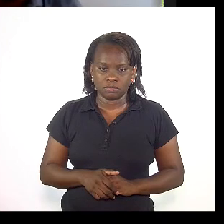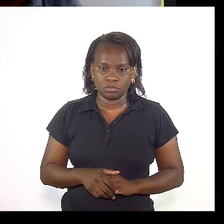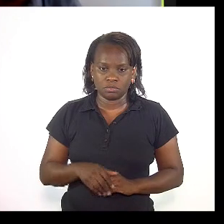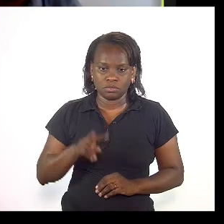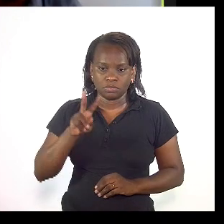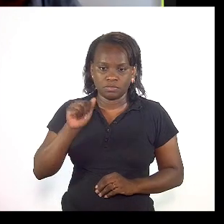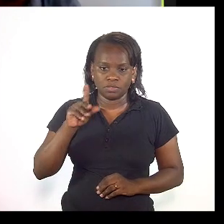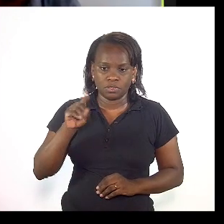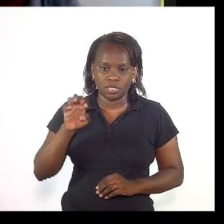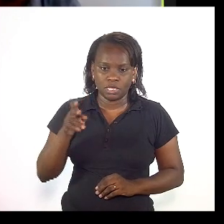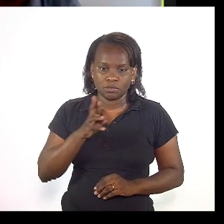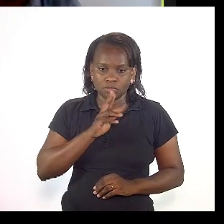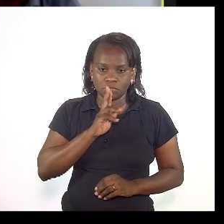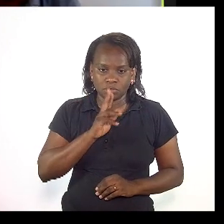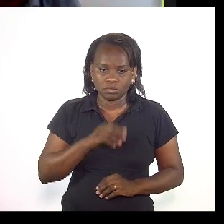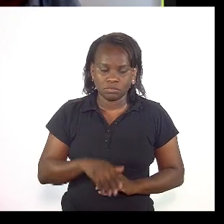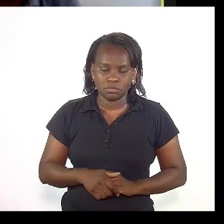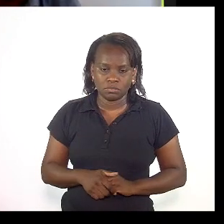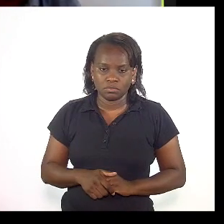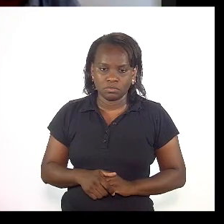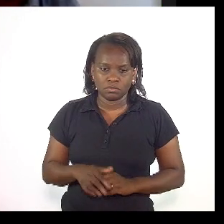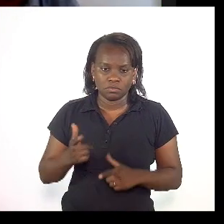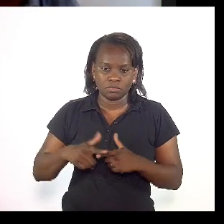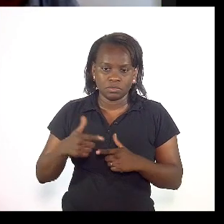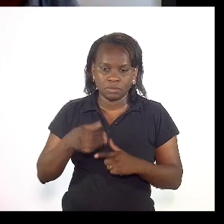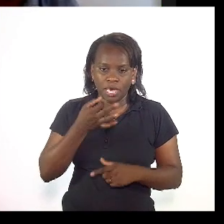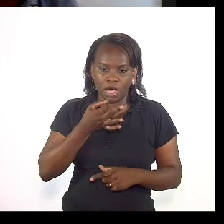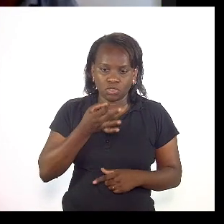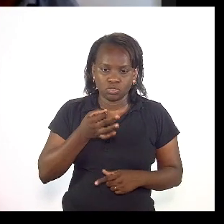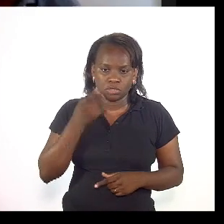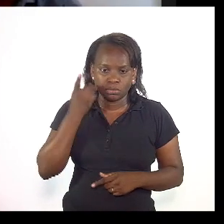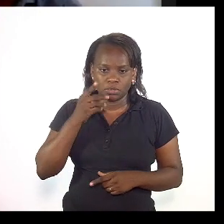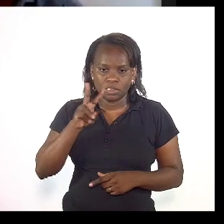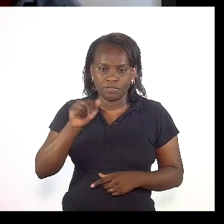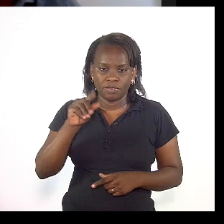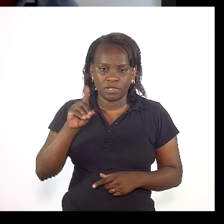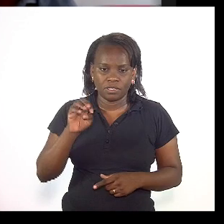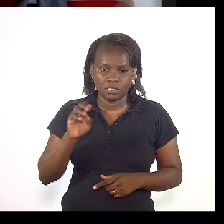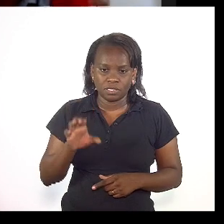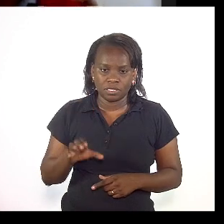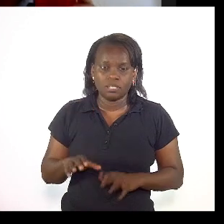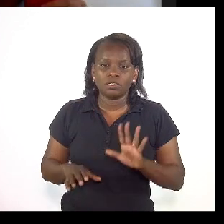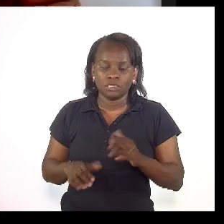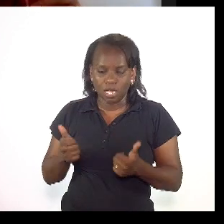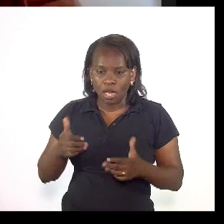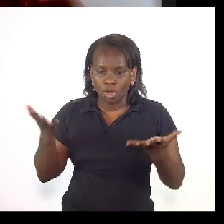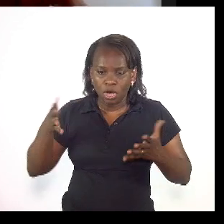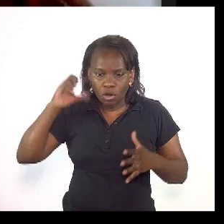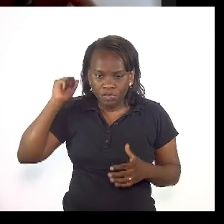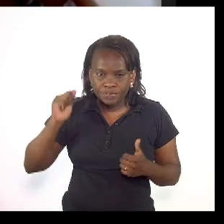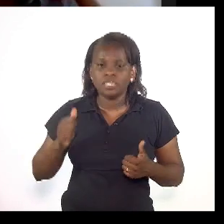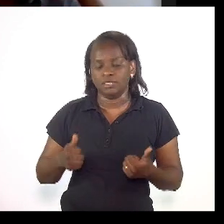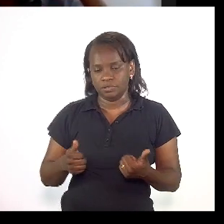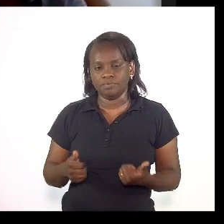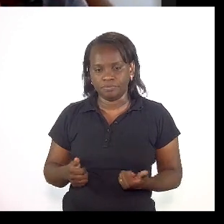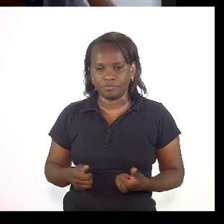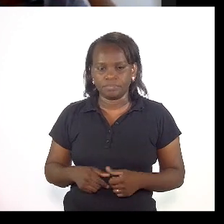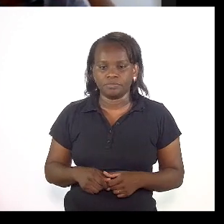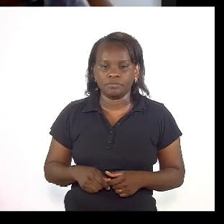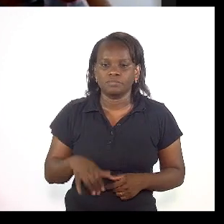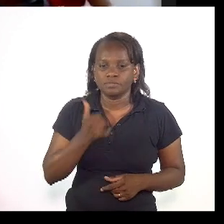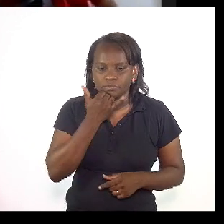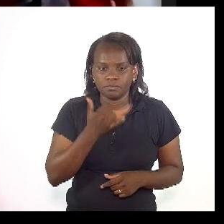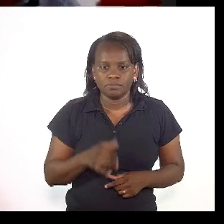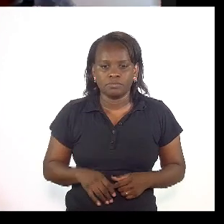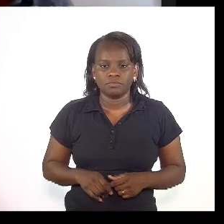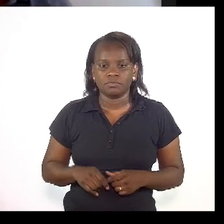Valdeque, está mudo. Problema com o áudio, deputado Valdeque. Deputado Márcio Canella, me ouve agora? Sim, sim, deputado.